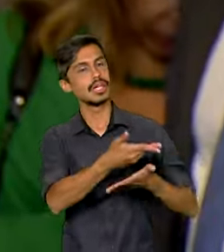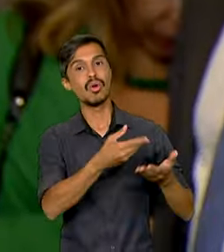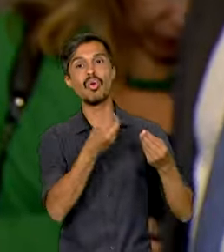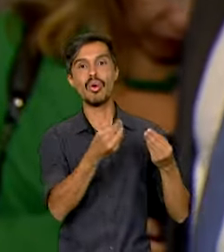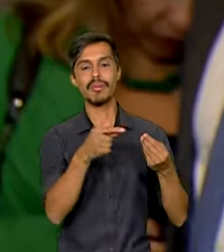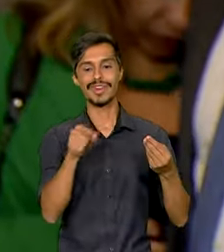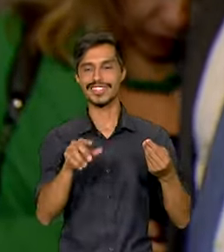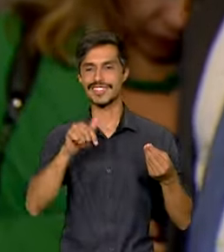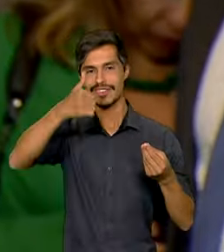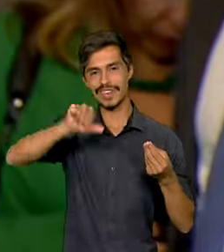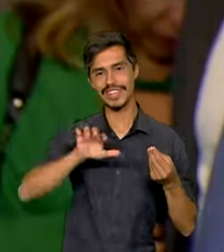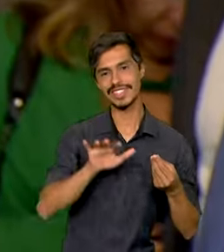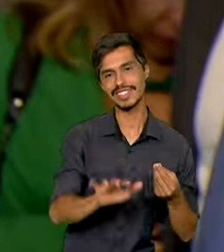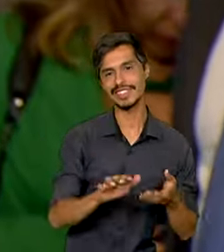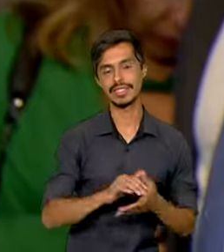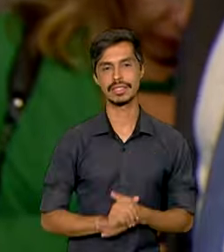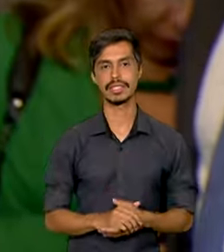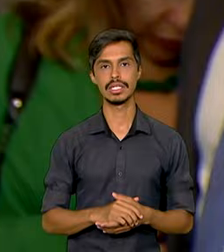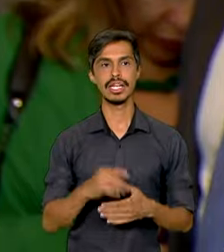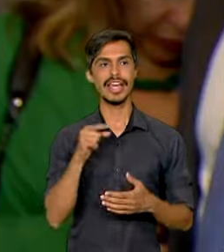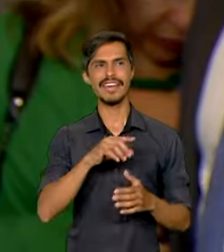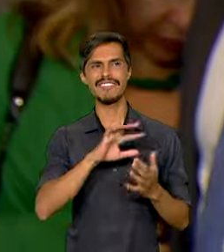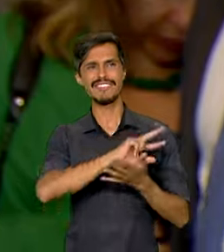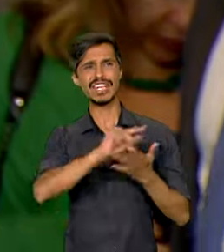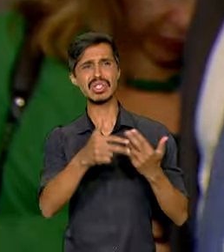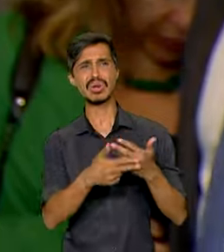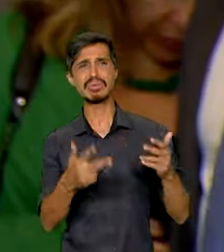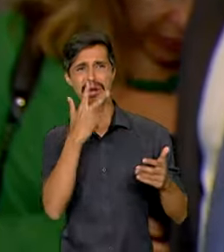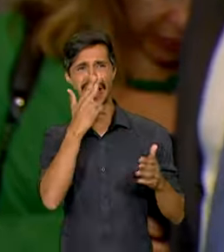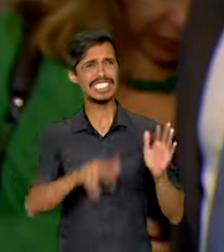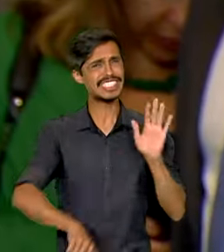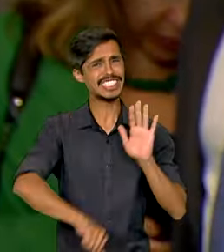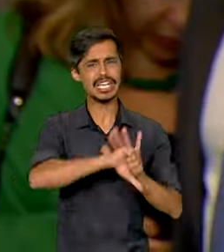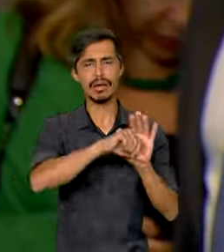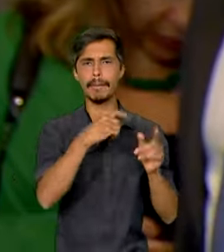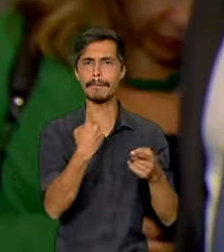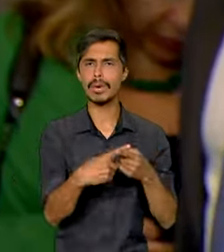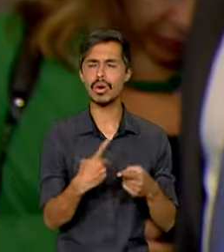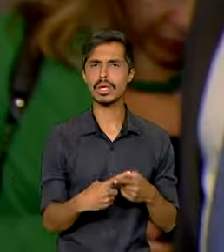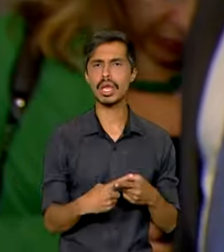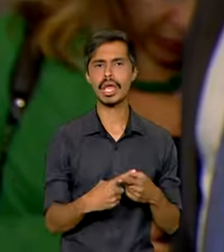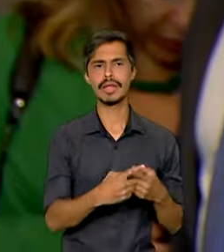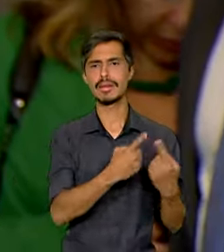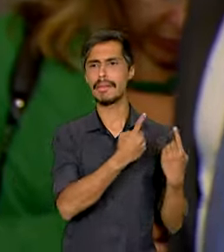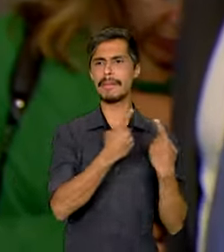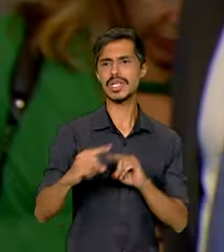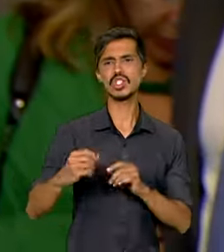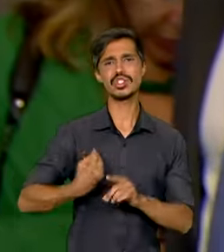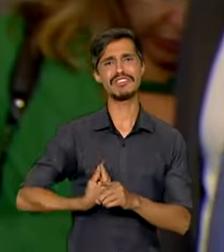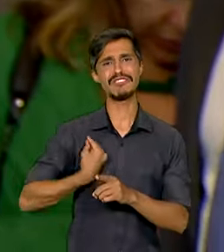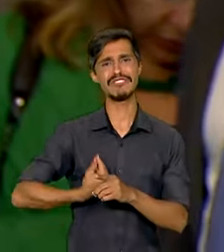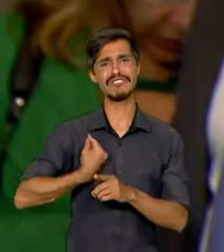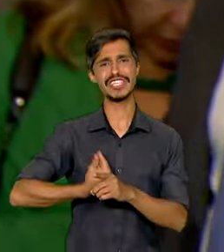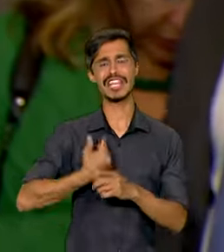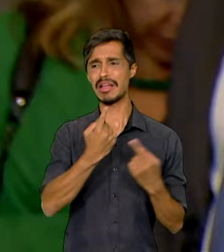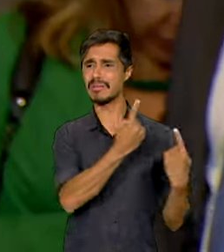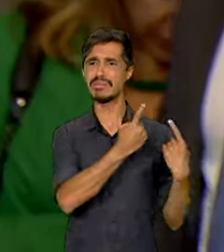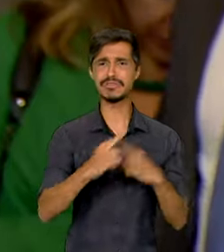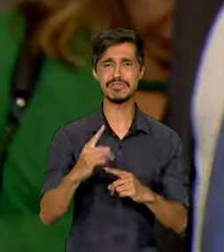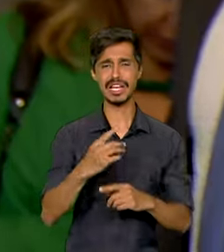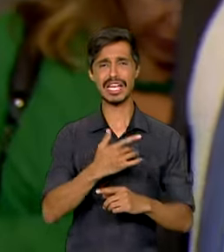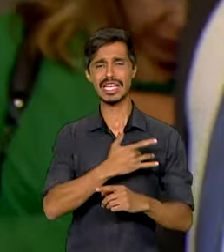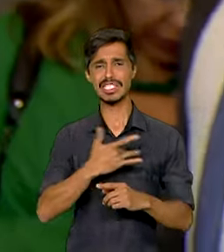só desinformações, são notícias criminosas, porque elas colocam em risco a vida das pessoas e o bem-estar